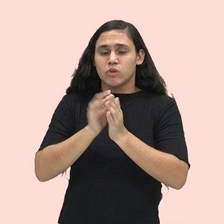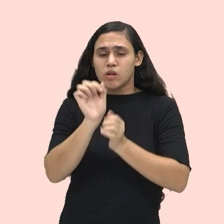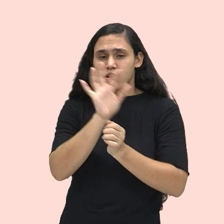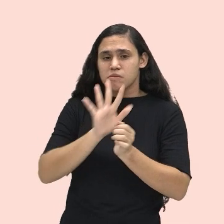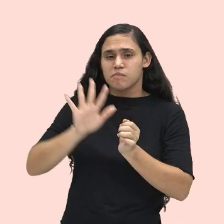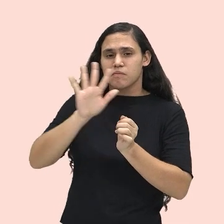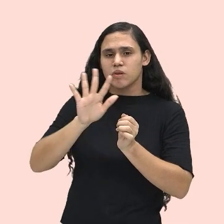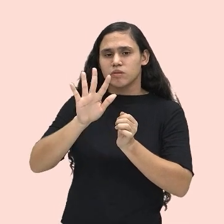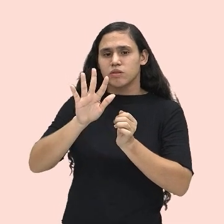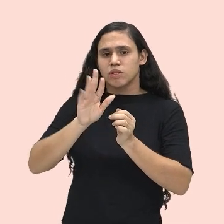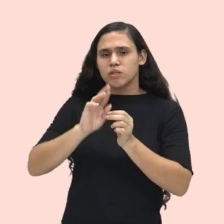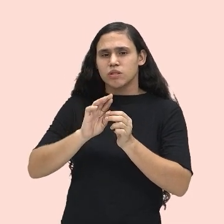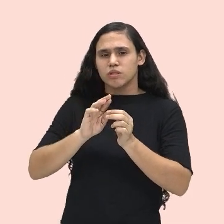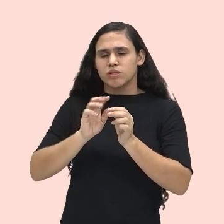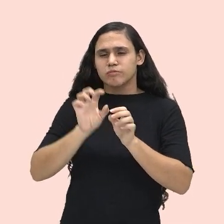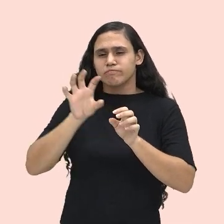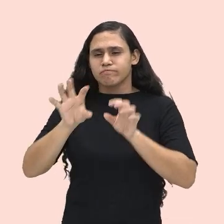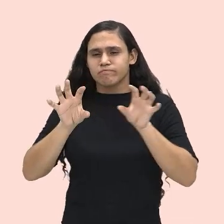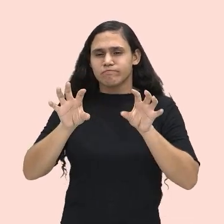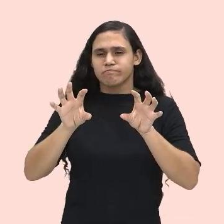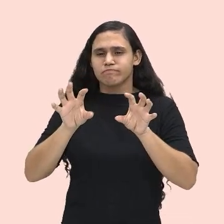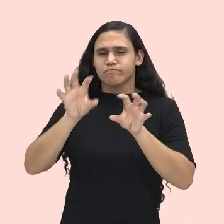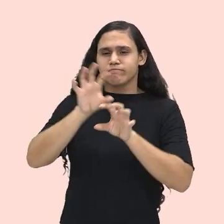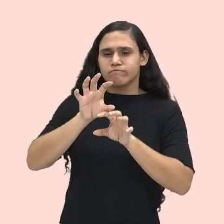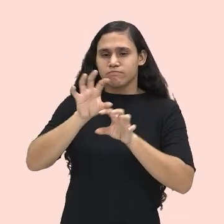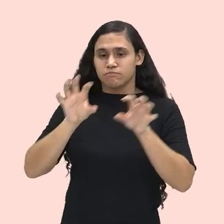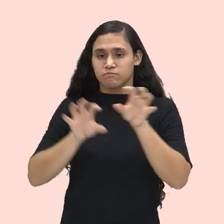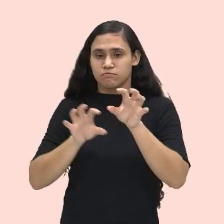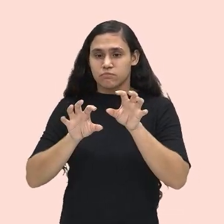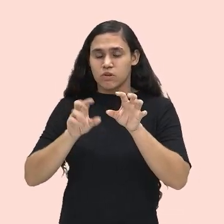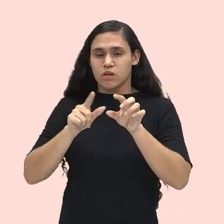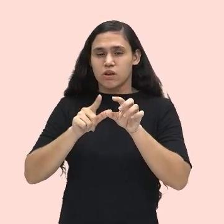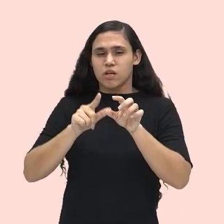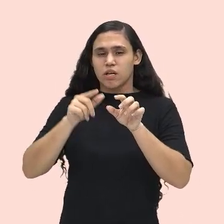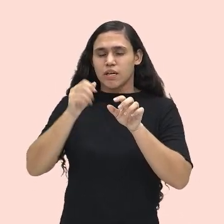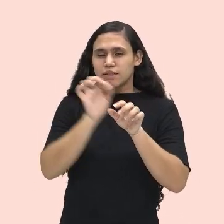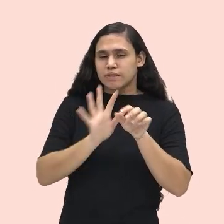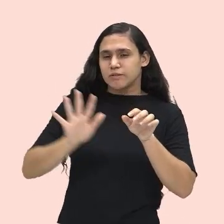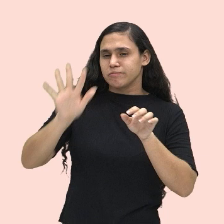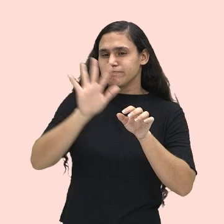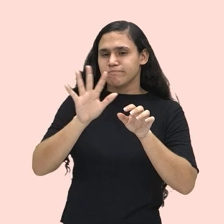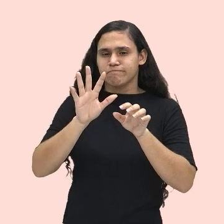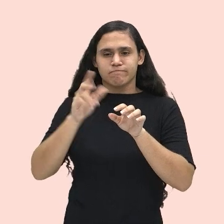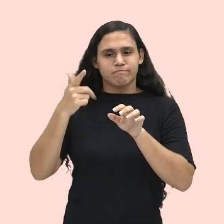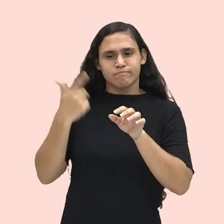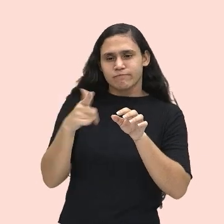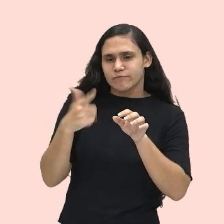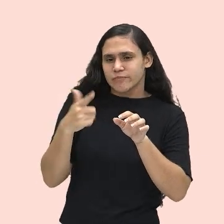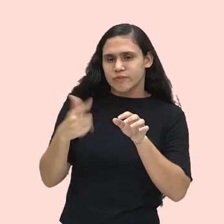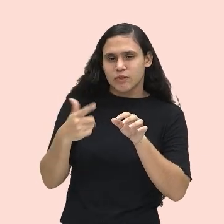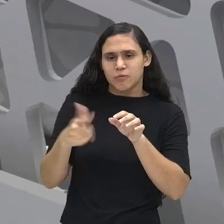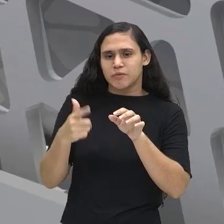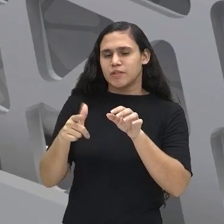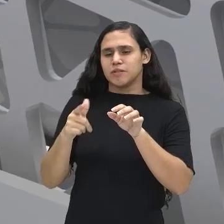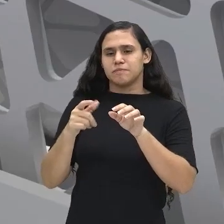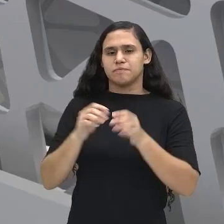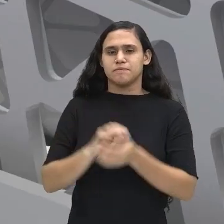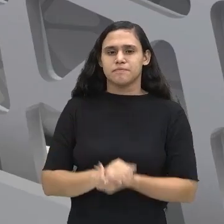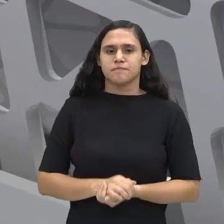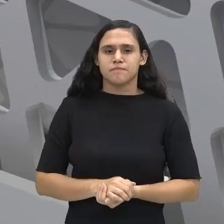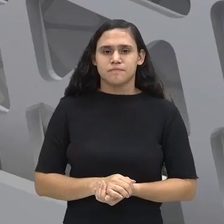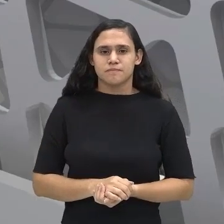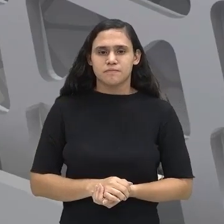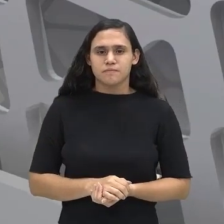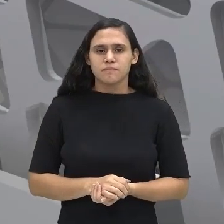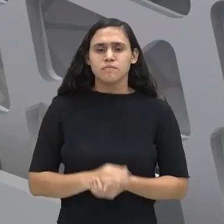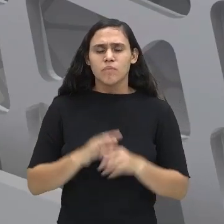eixo, suas duas partes se sobreponham, dizemos que essa figura não possui simetria de reflexão. Muito bem, pessoal. Esse